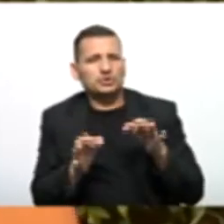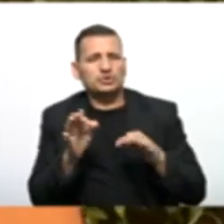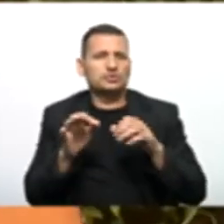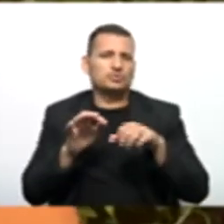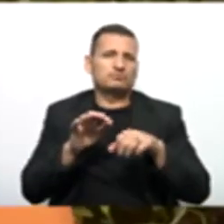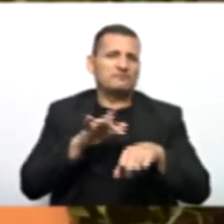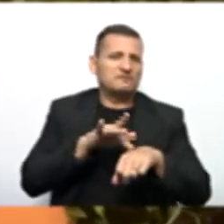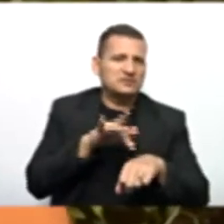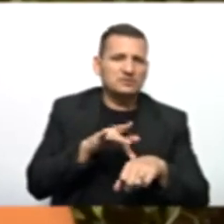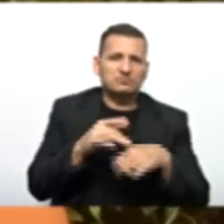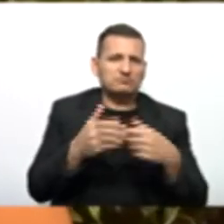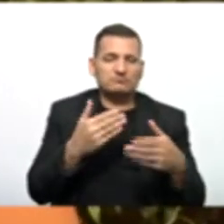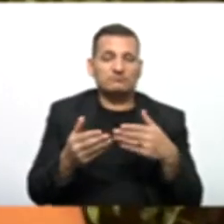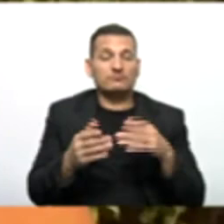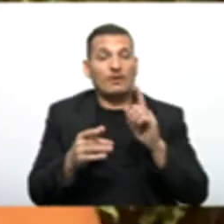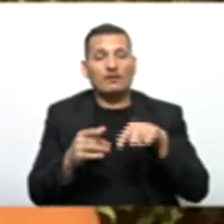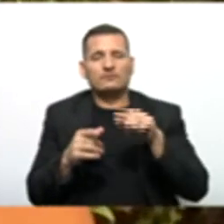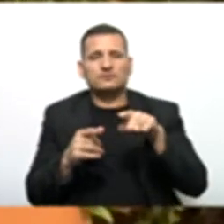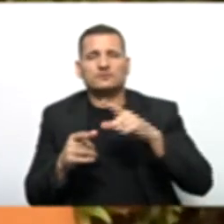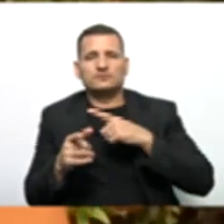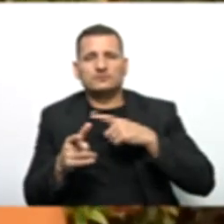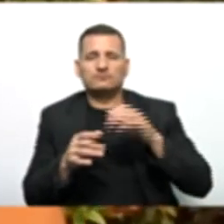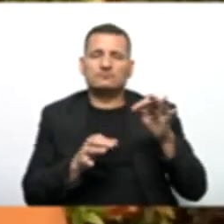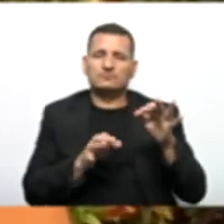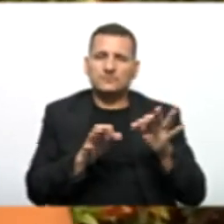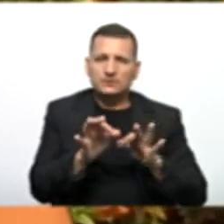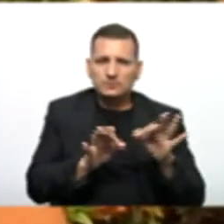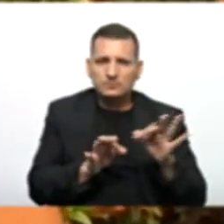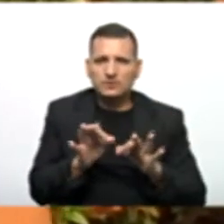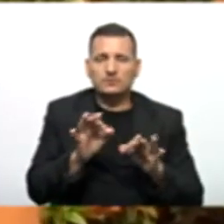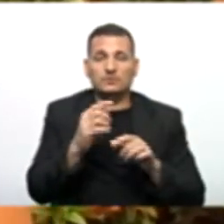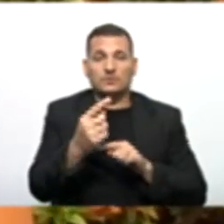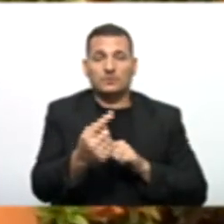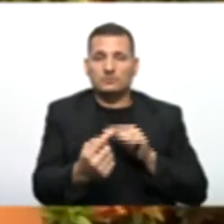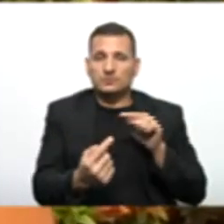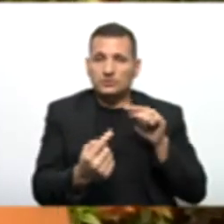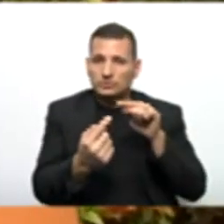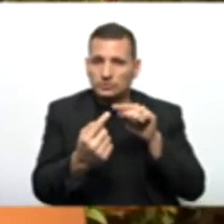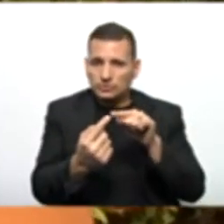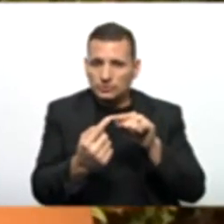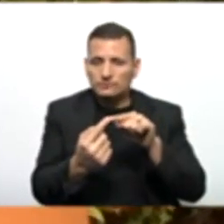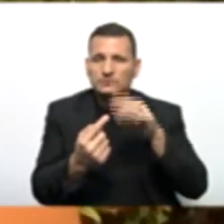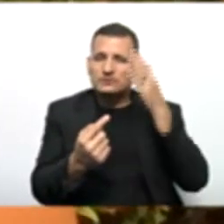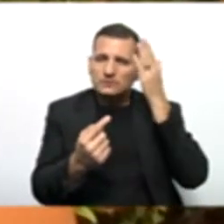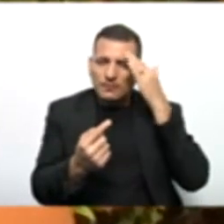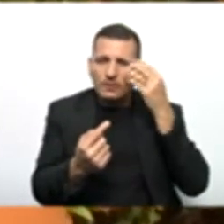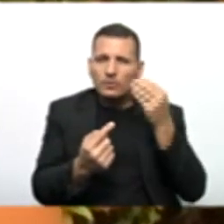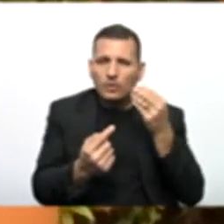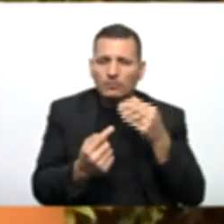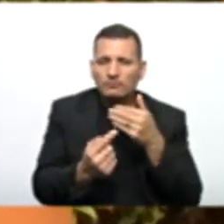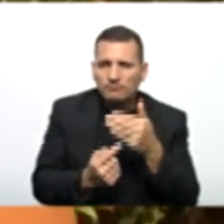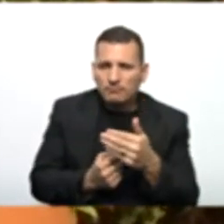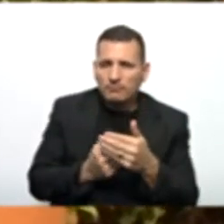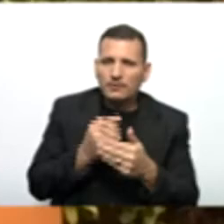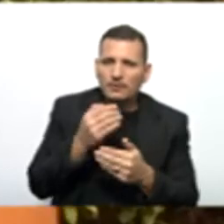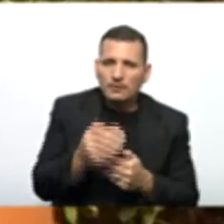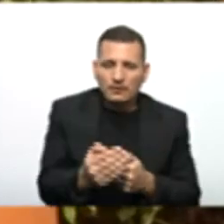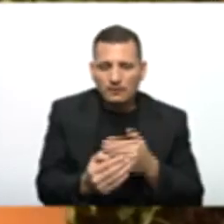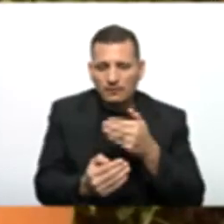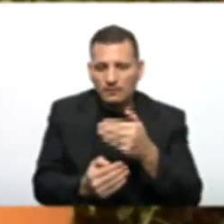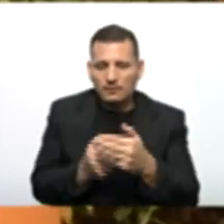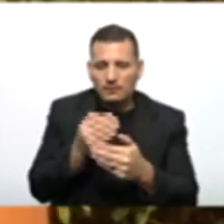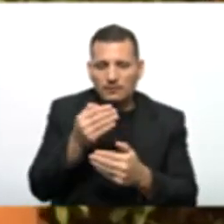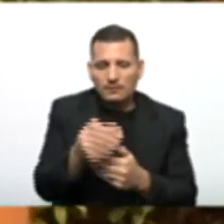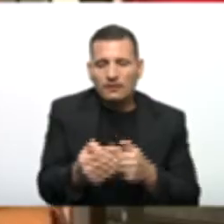É você ter um planejamento, um objetivo e calcular os passos desse objetivo, até você